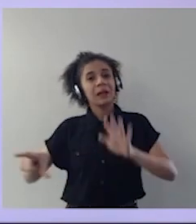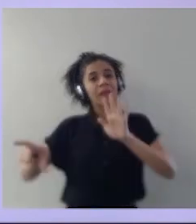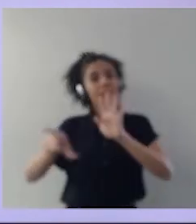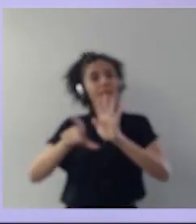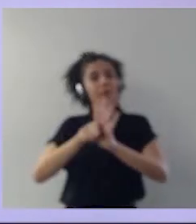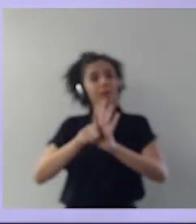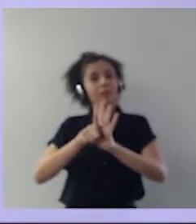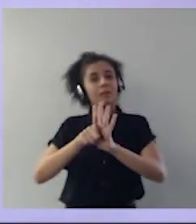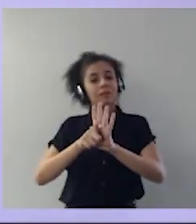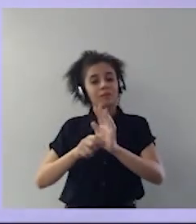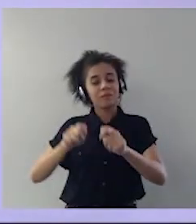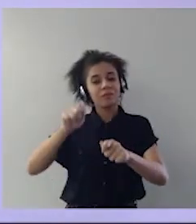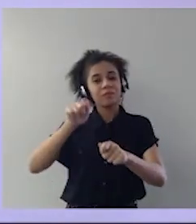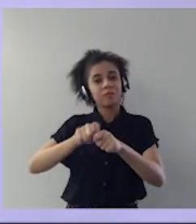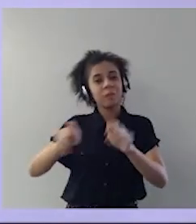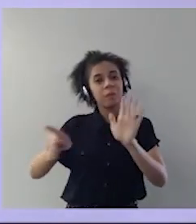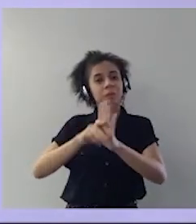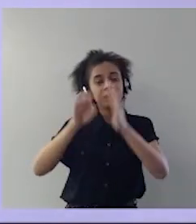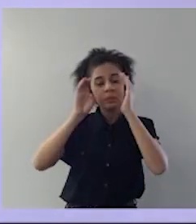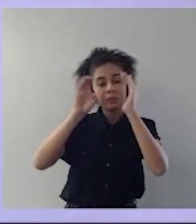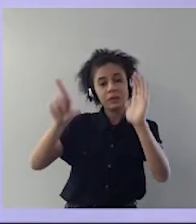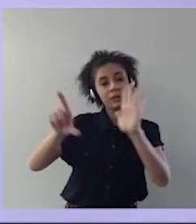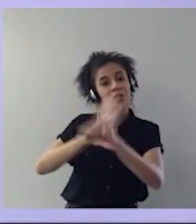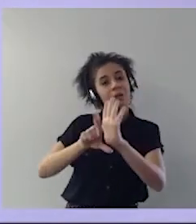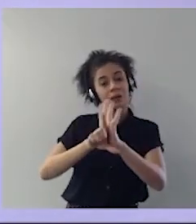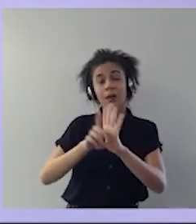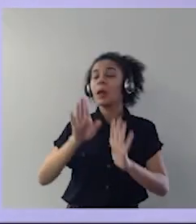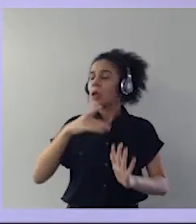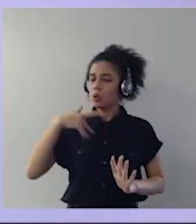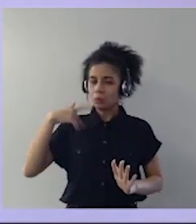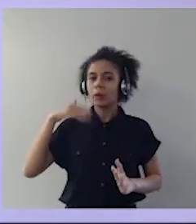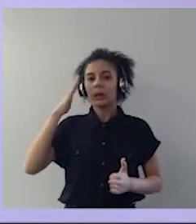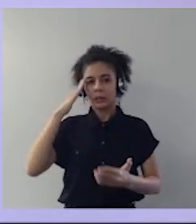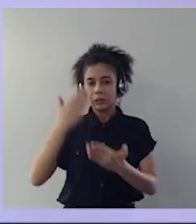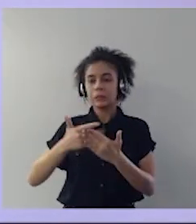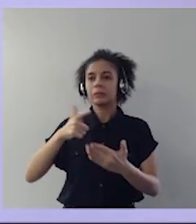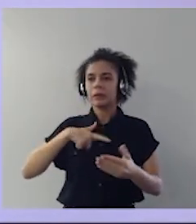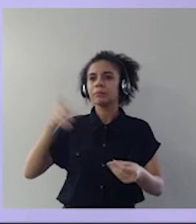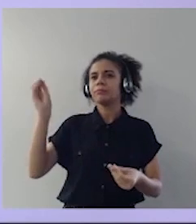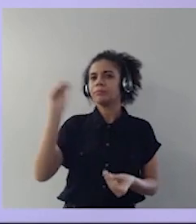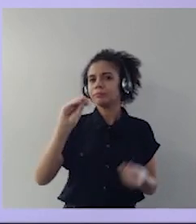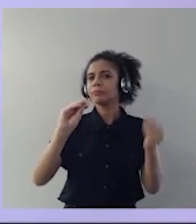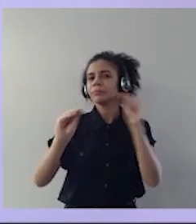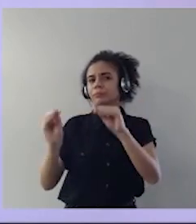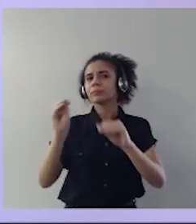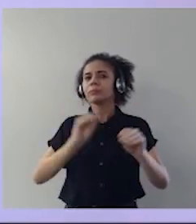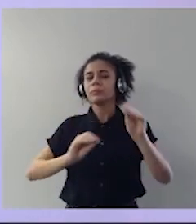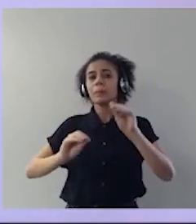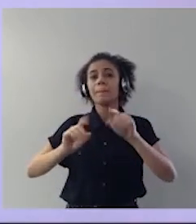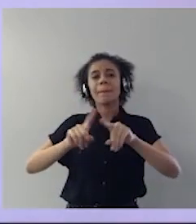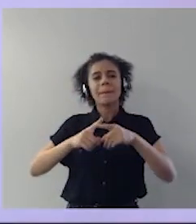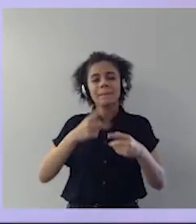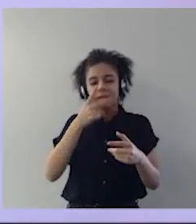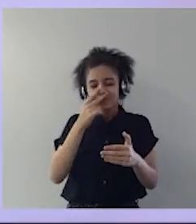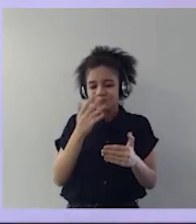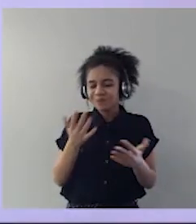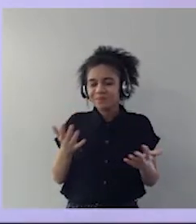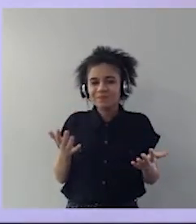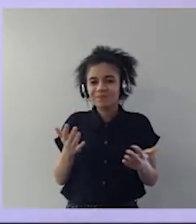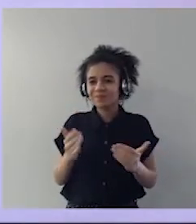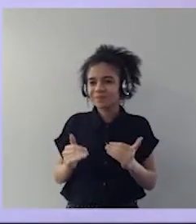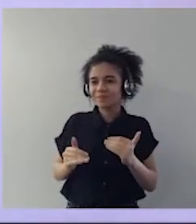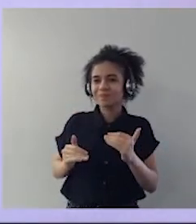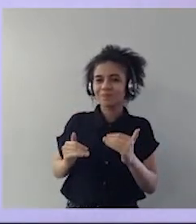normativas. E não tenho dúvidas que elas vêm sendo implementadas. Todavia, num ritmo e